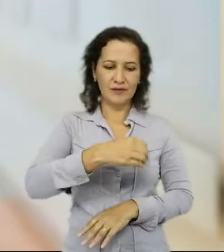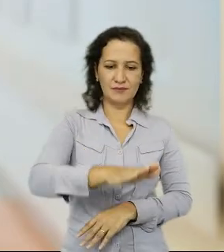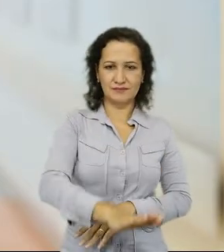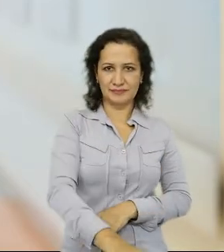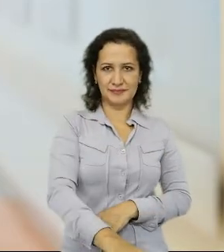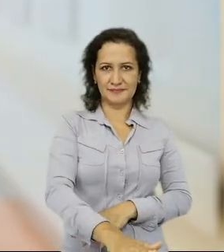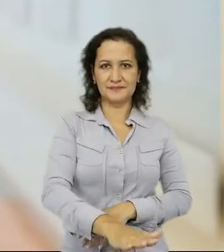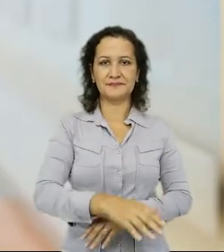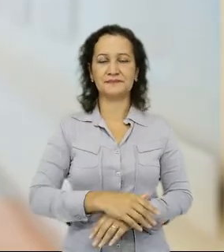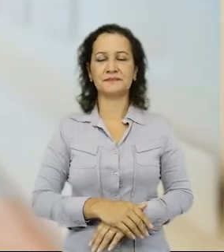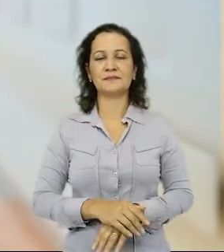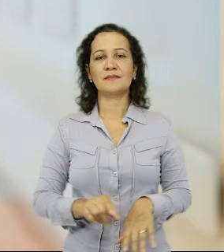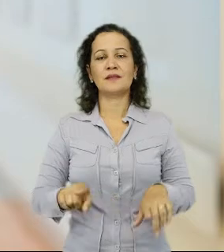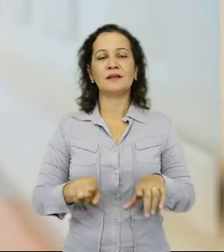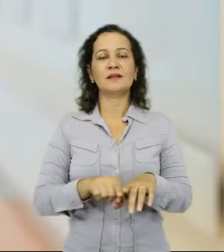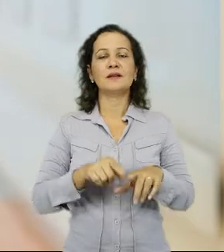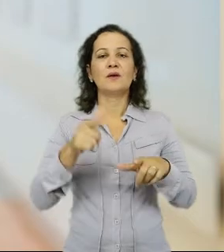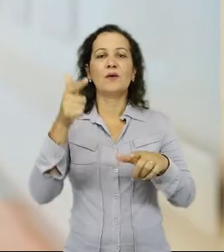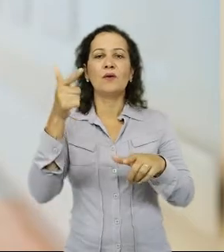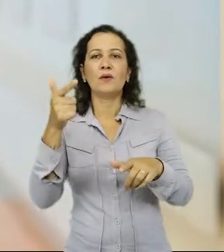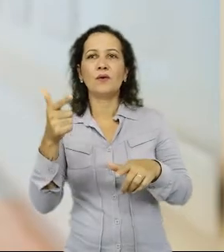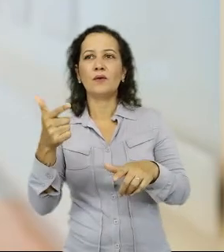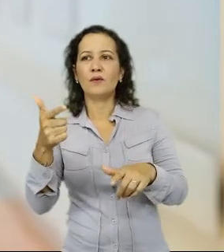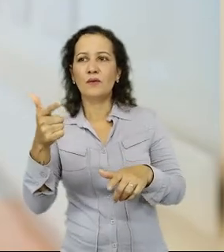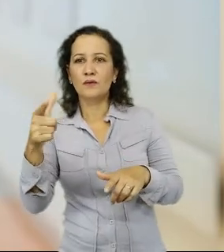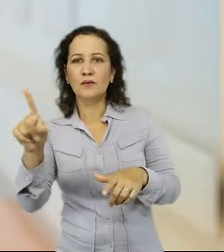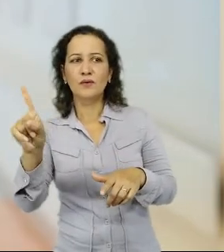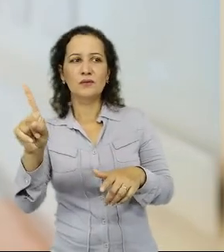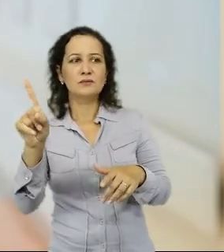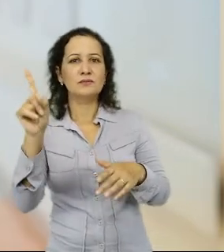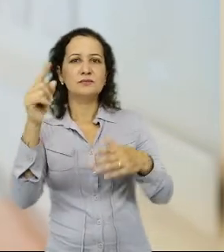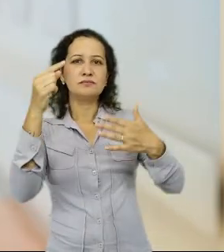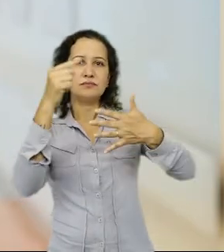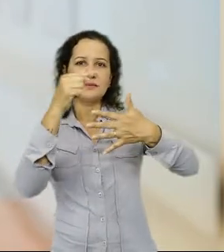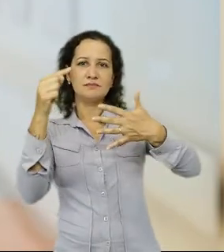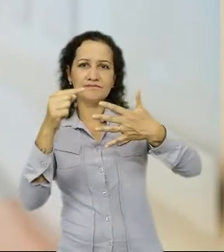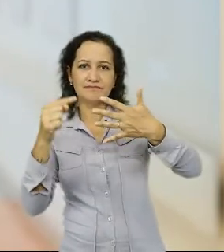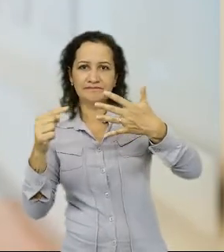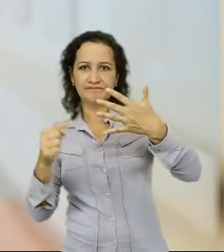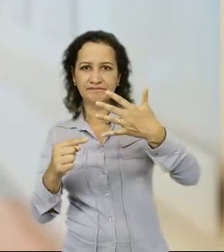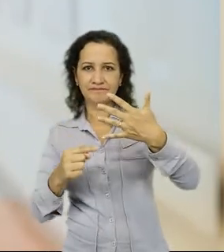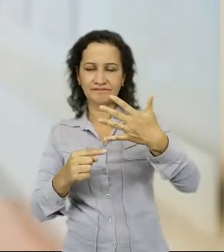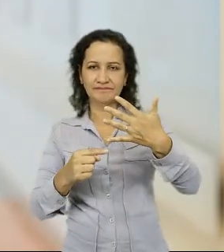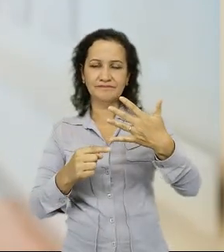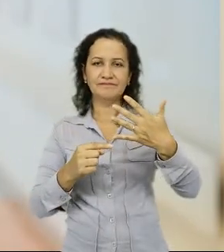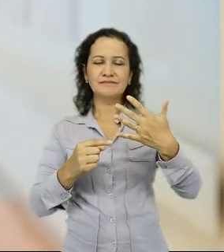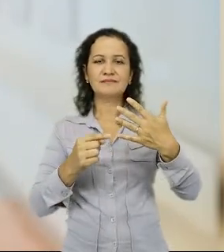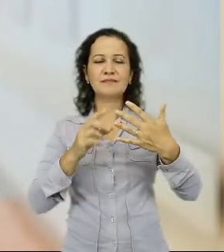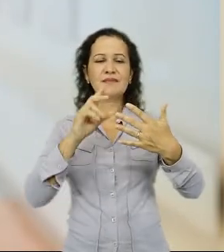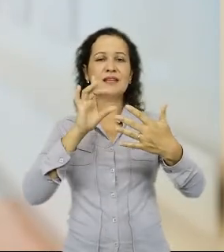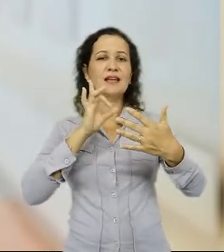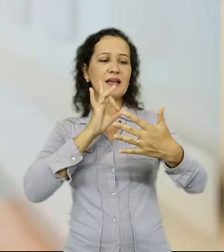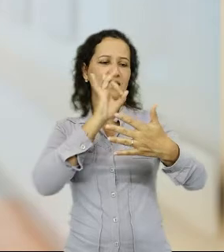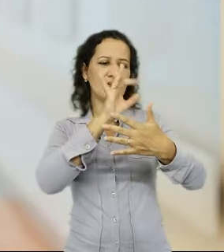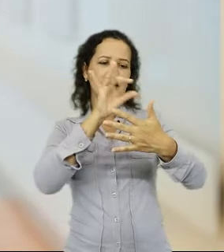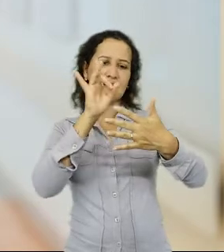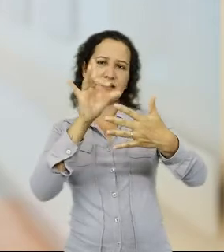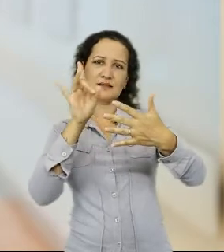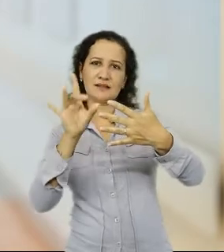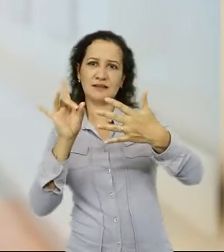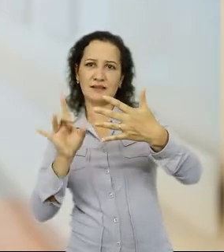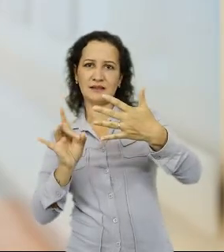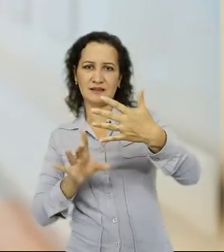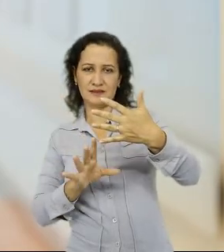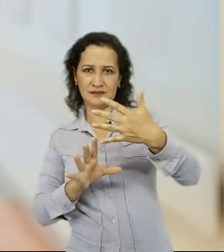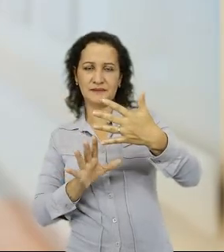para pontuarmos. São situações que devem ser avaliadas em suas particularidades para a indicação ou não da